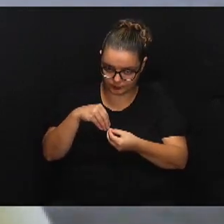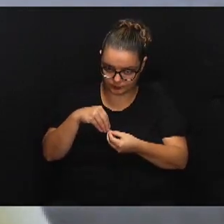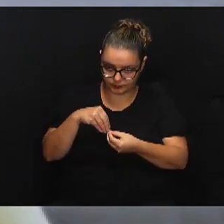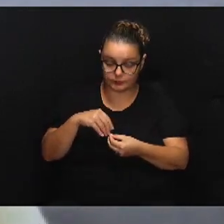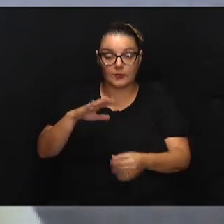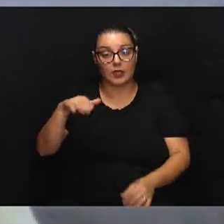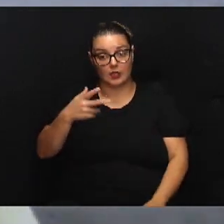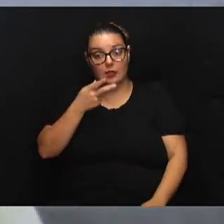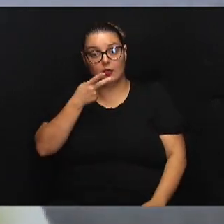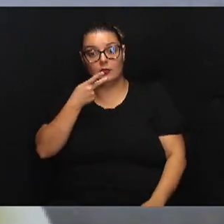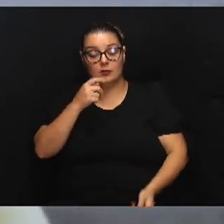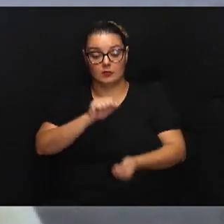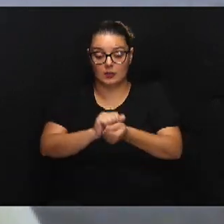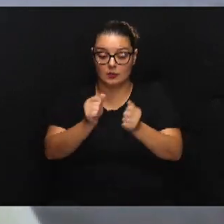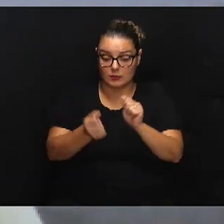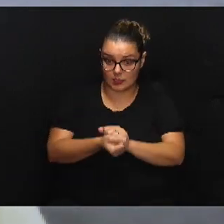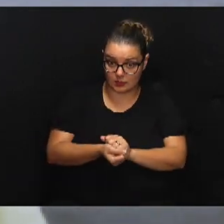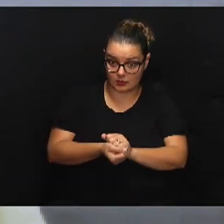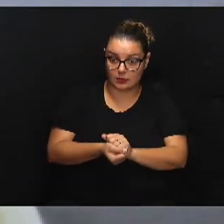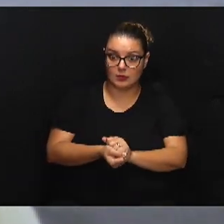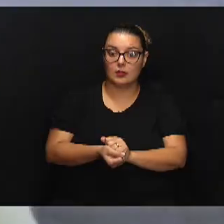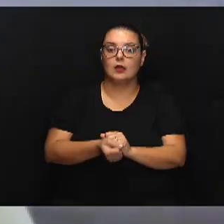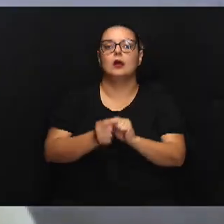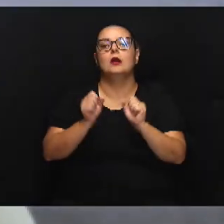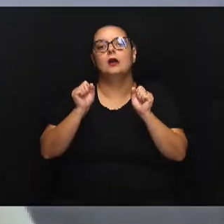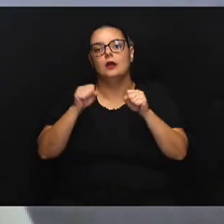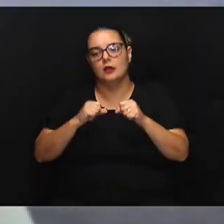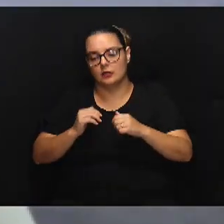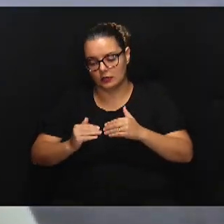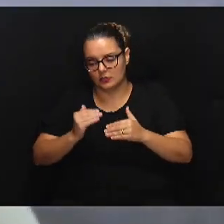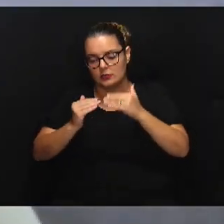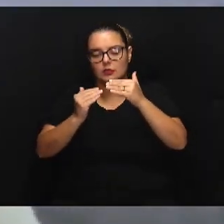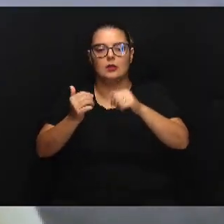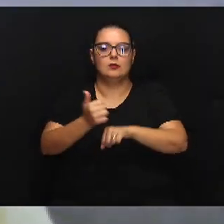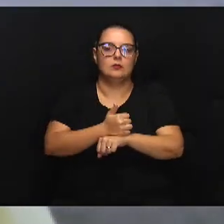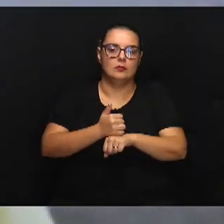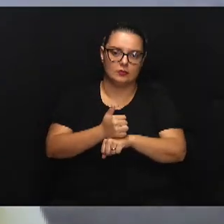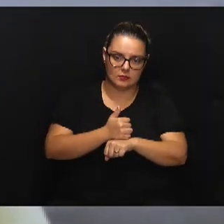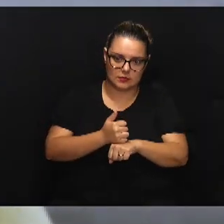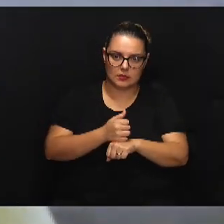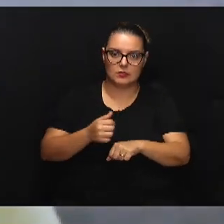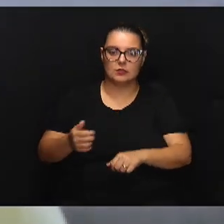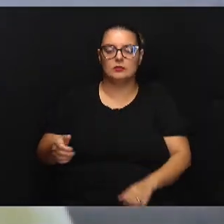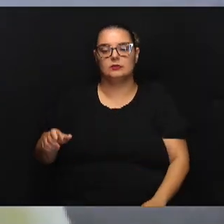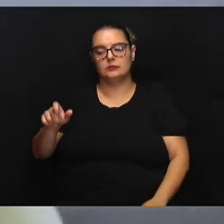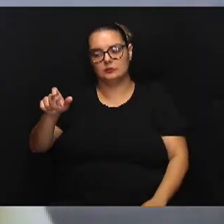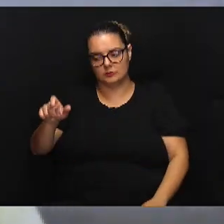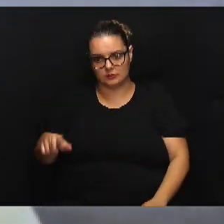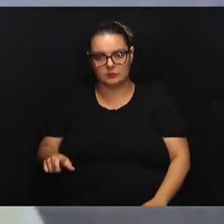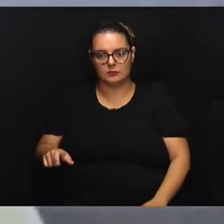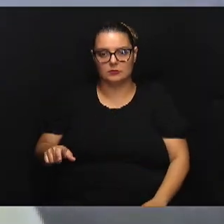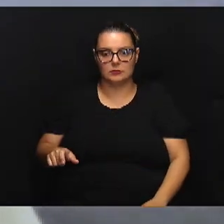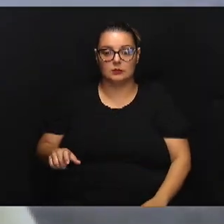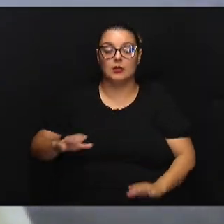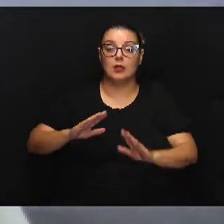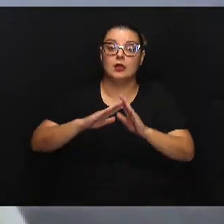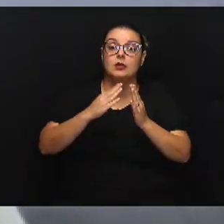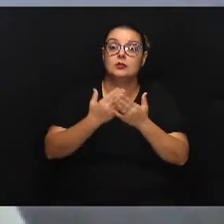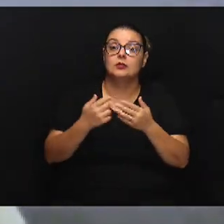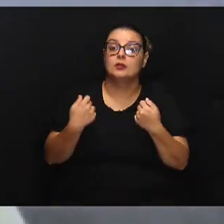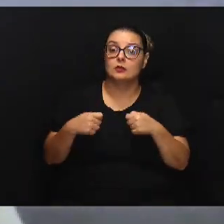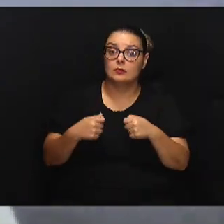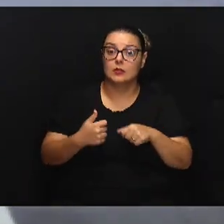nós falamos de adaptação, daí está a formação do profissional. A escola precisa